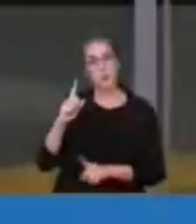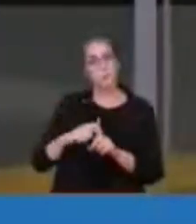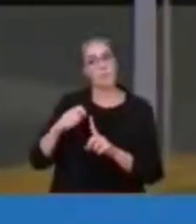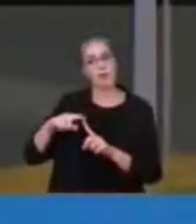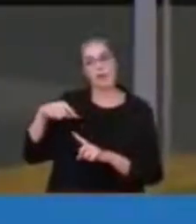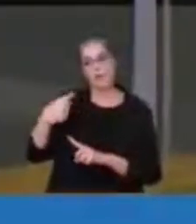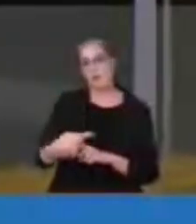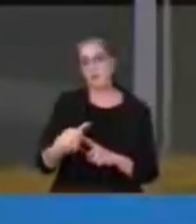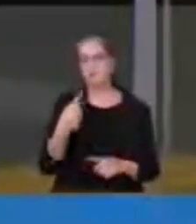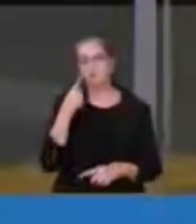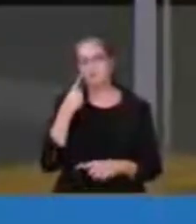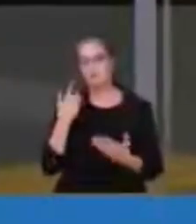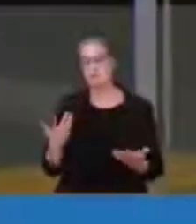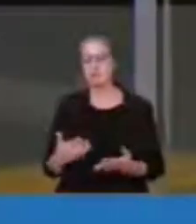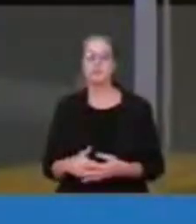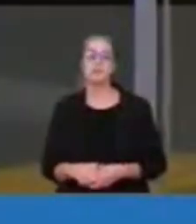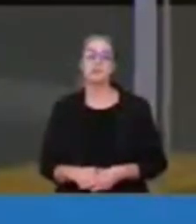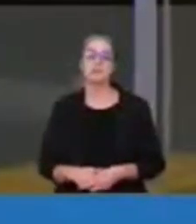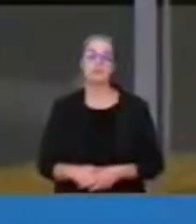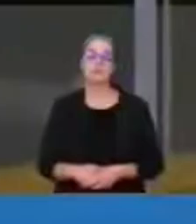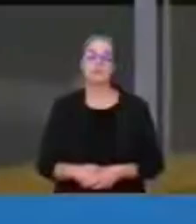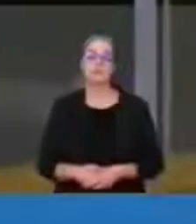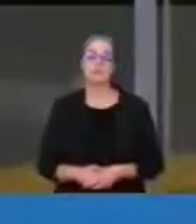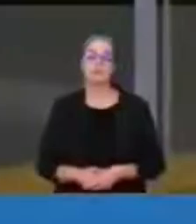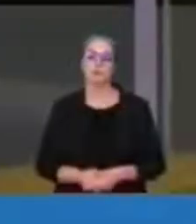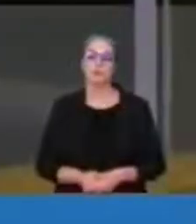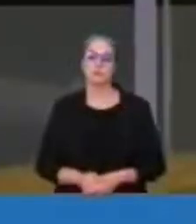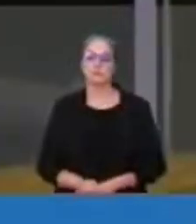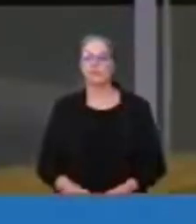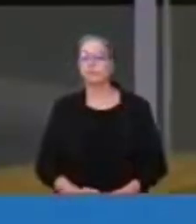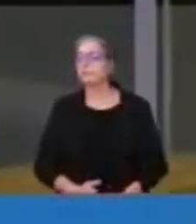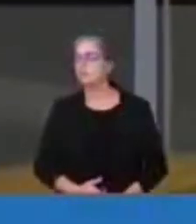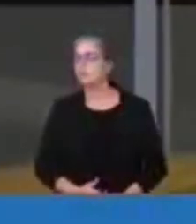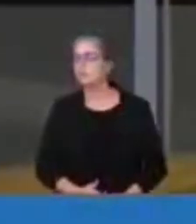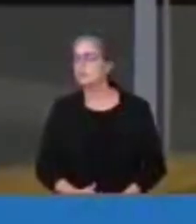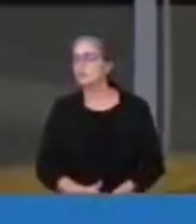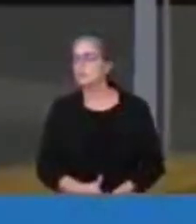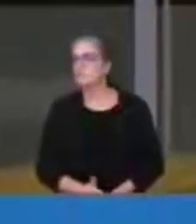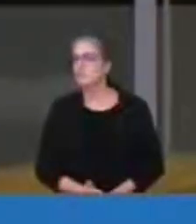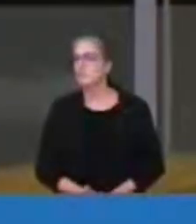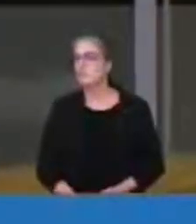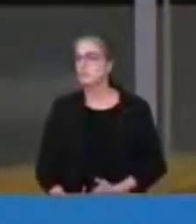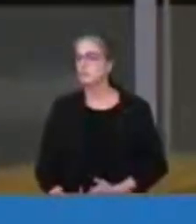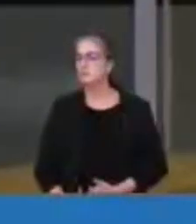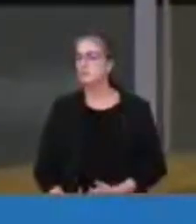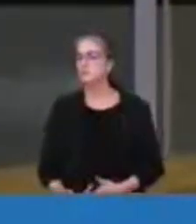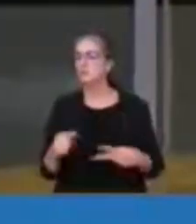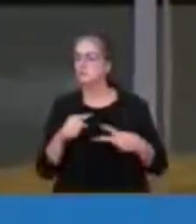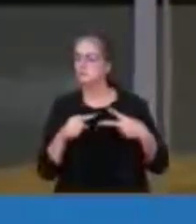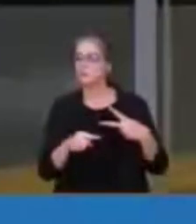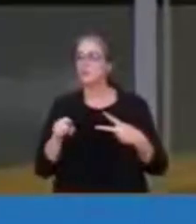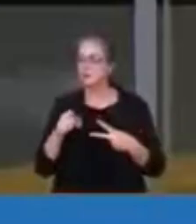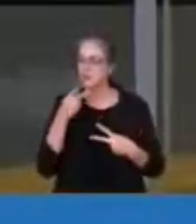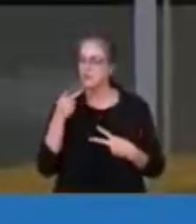teremos a apreciação do Propag como um todo e da questão do diabetes, como proposto pelo